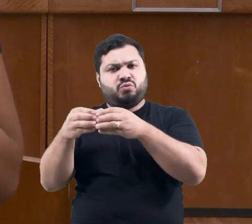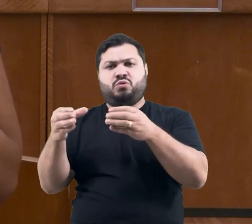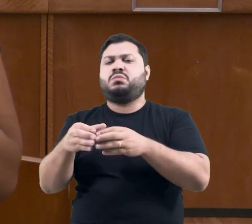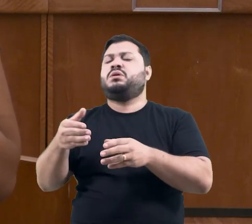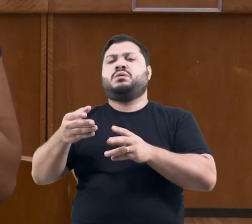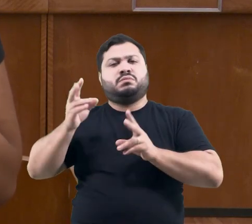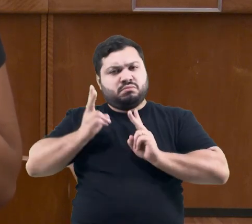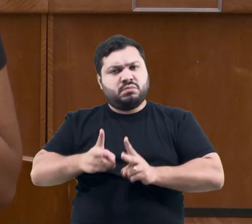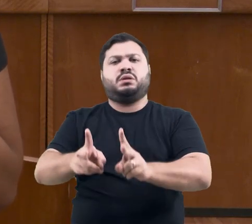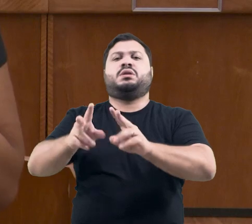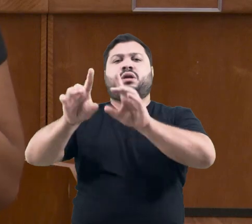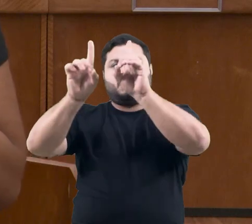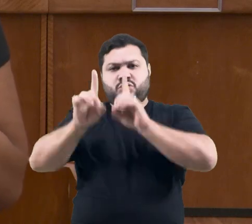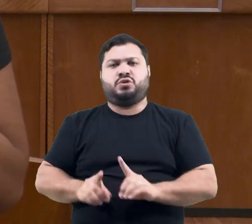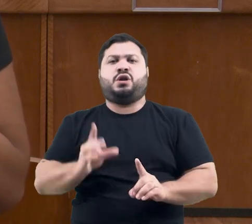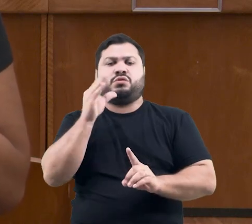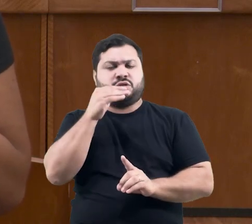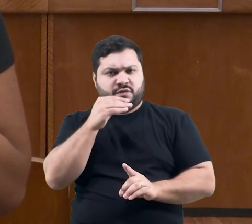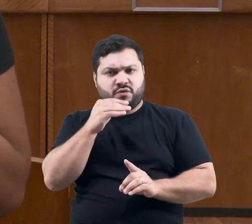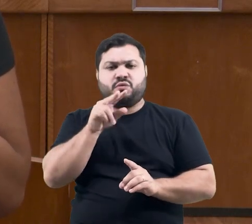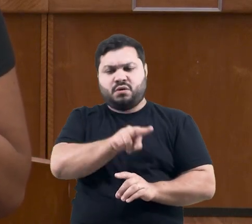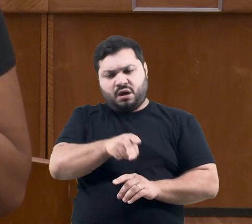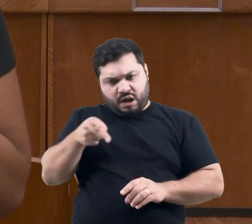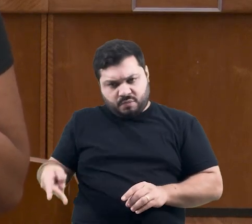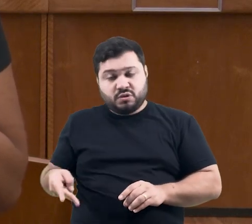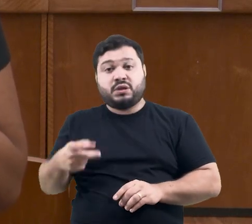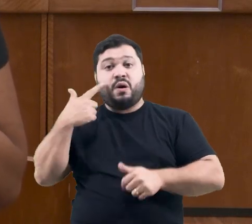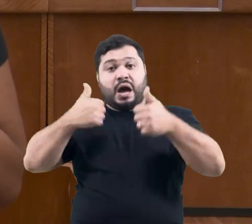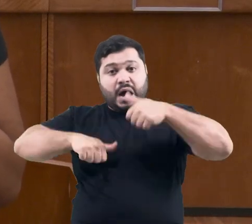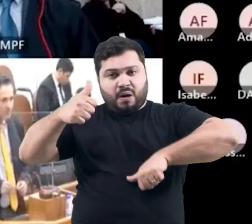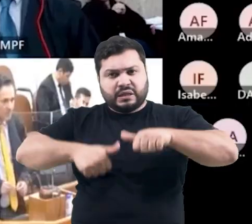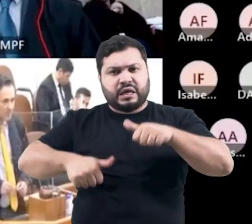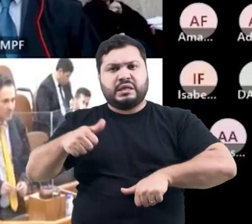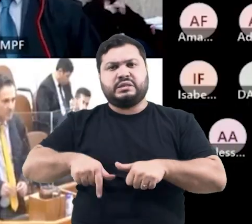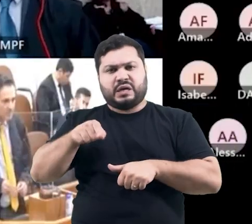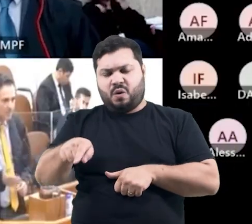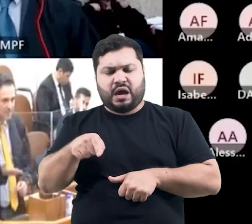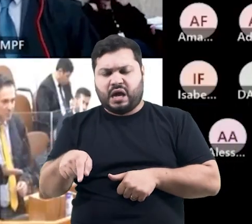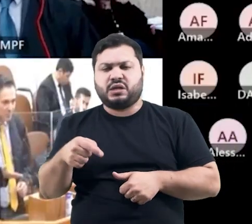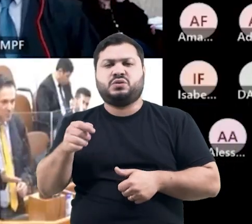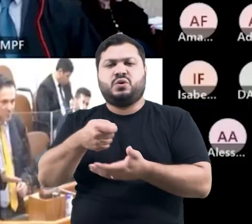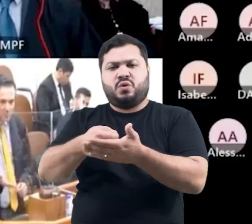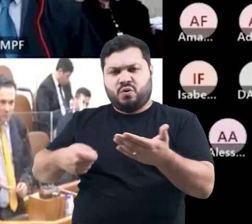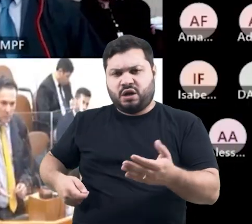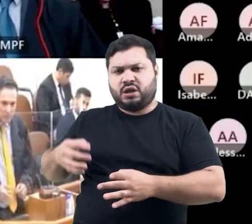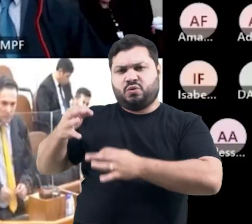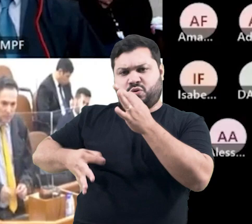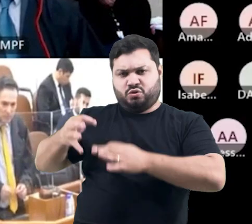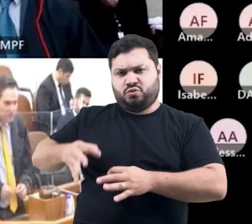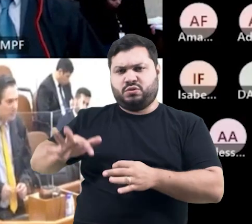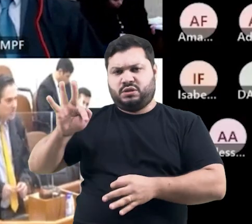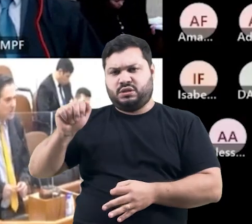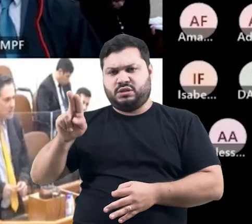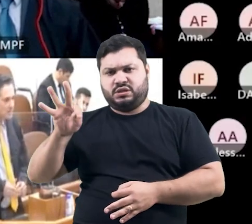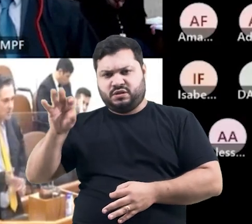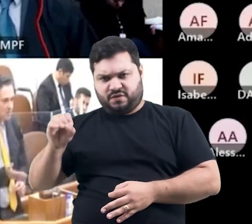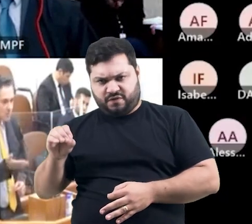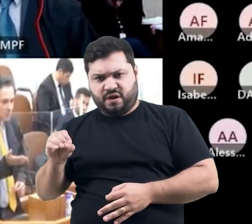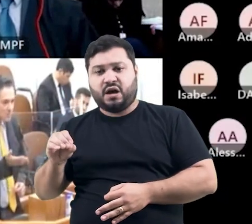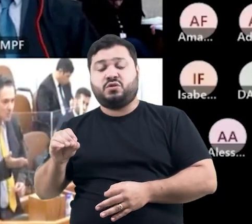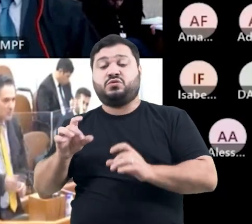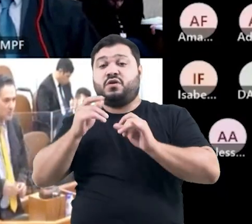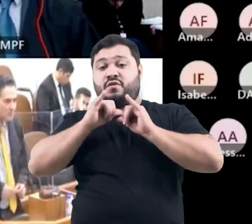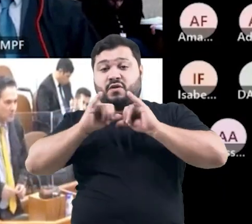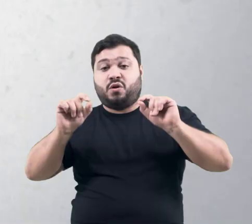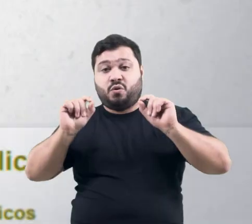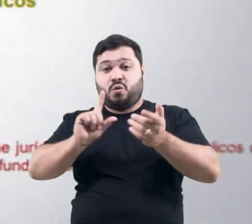turma da Corte decidiu por manter o direito do servidor à remoção. Ao analisar o caso, o relator, juiz federal Fausto